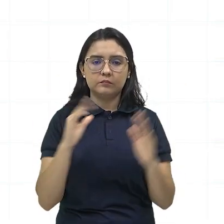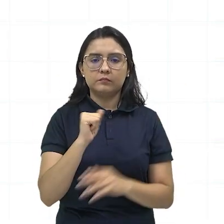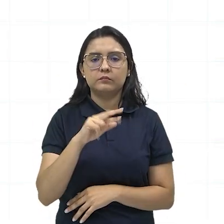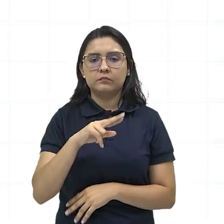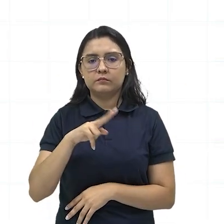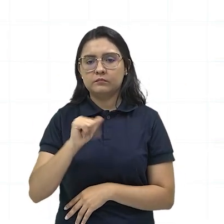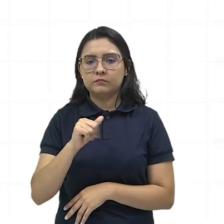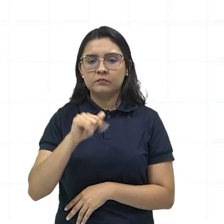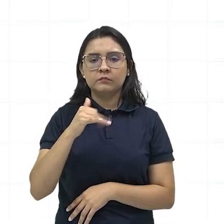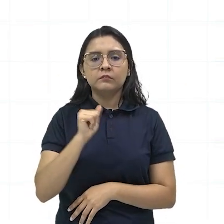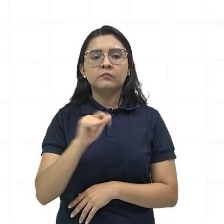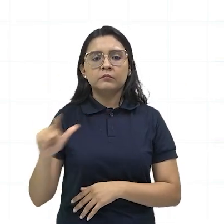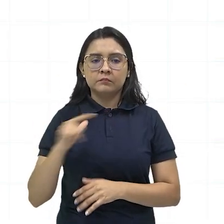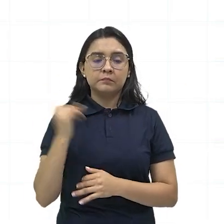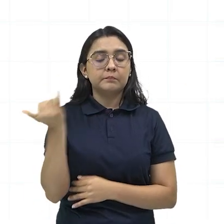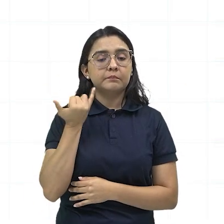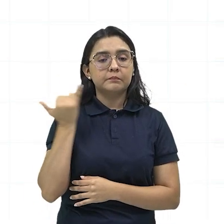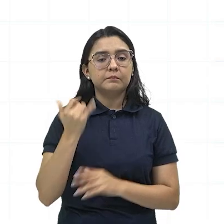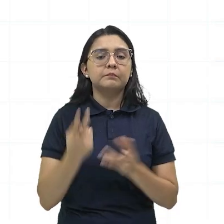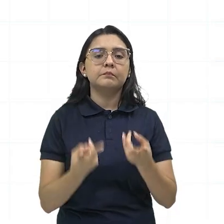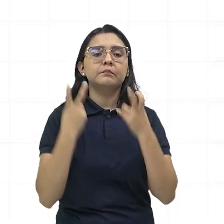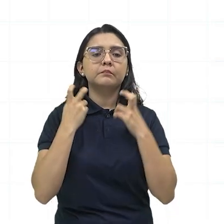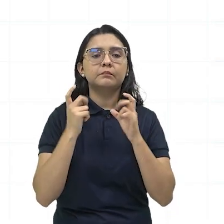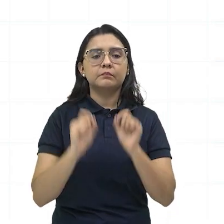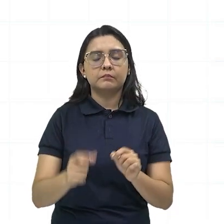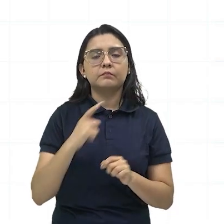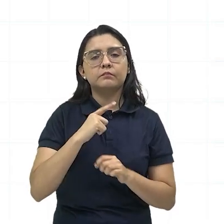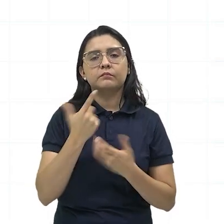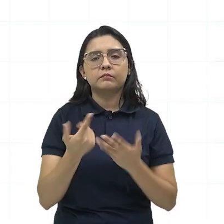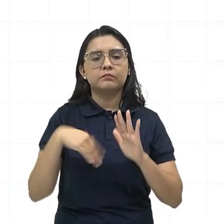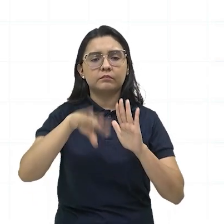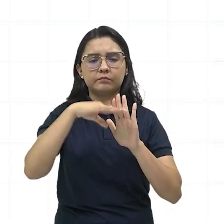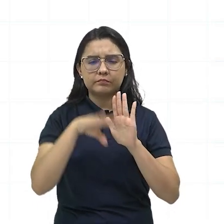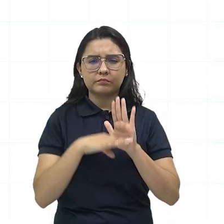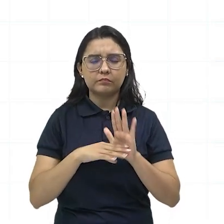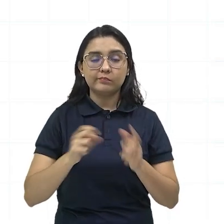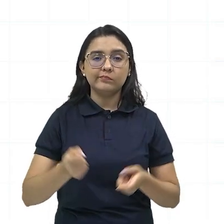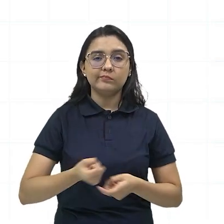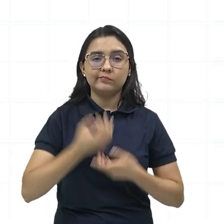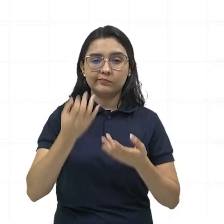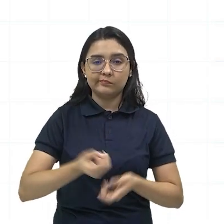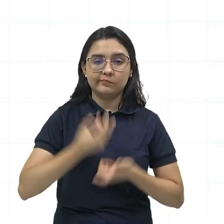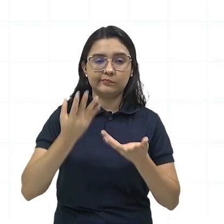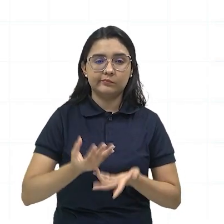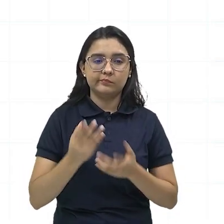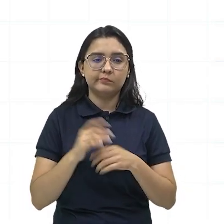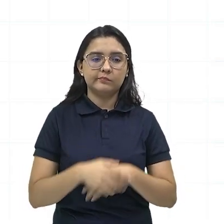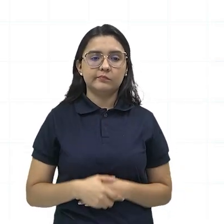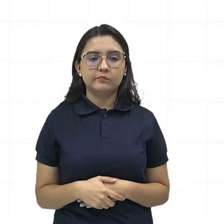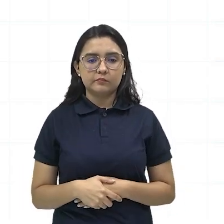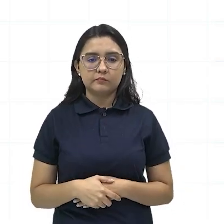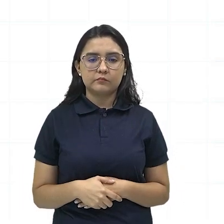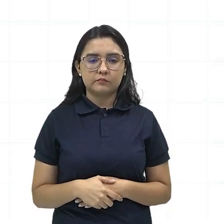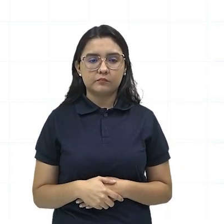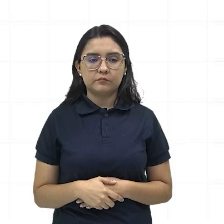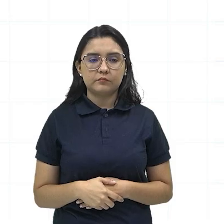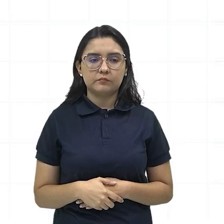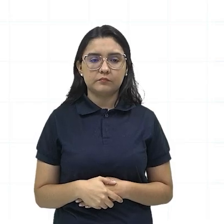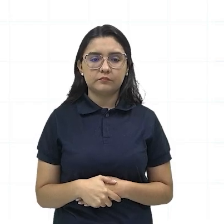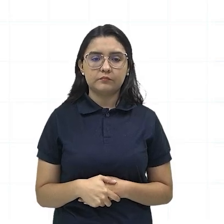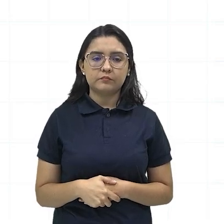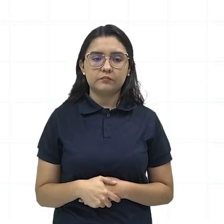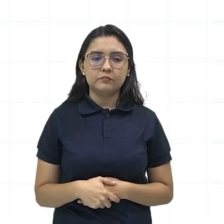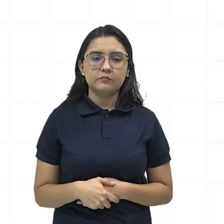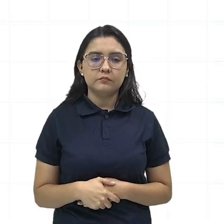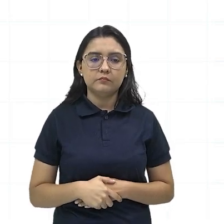me contou. E percebam como isso vai sendo transformado em algo poético, né? É a saga da raça, é a lenda mais viva que o tempo guardou.